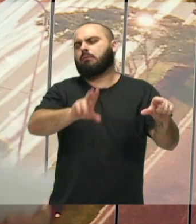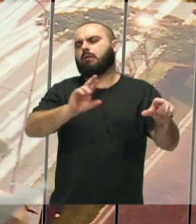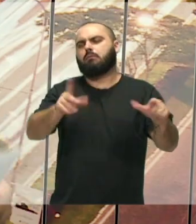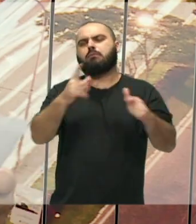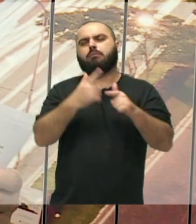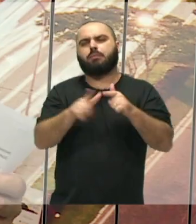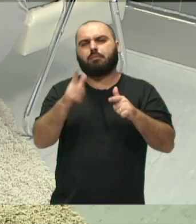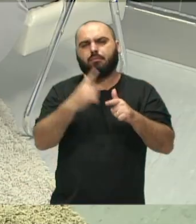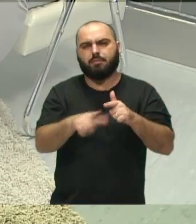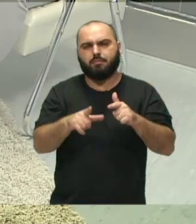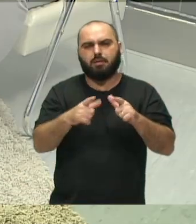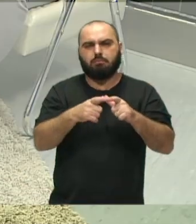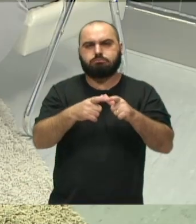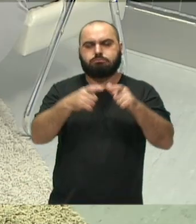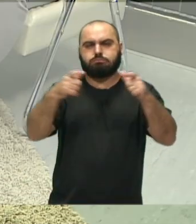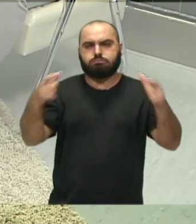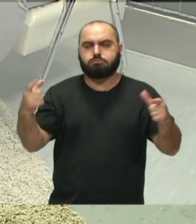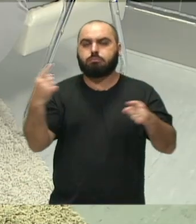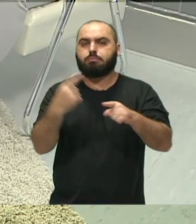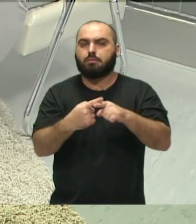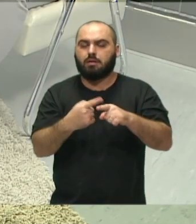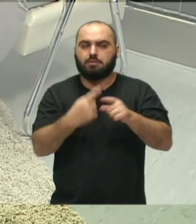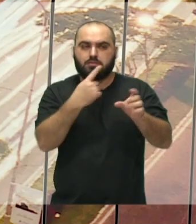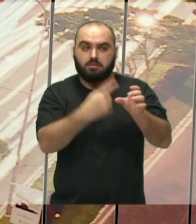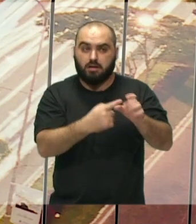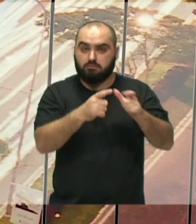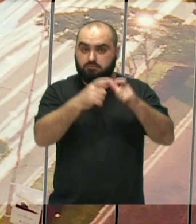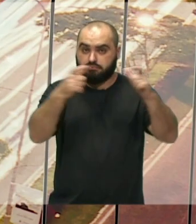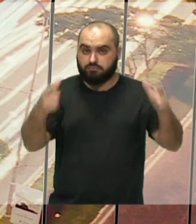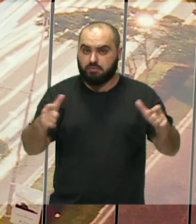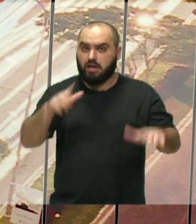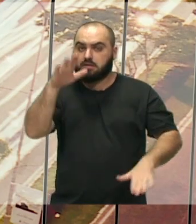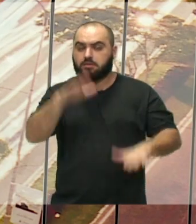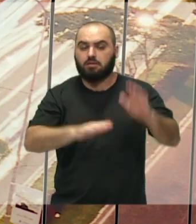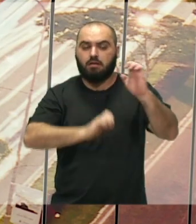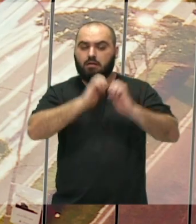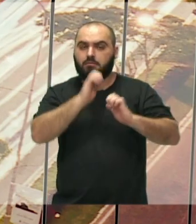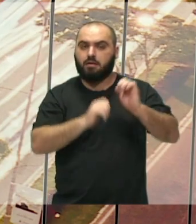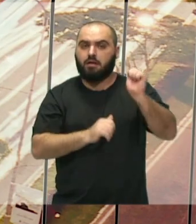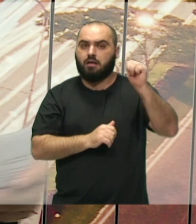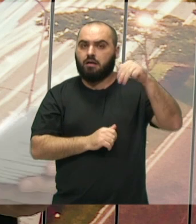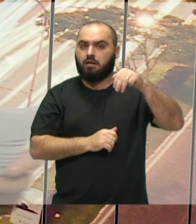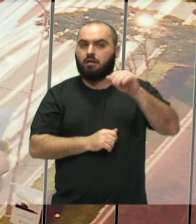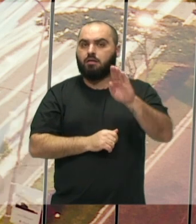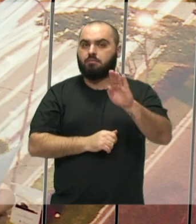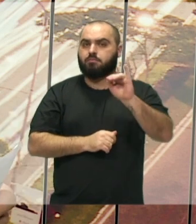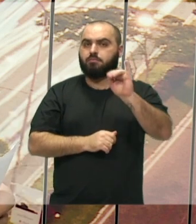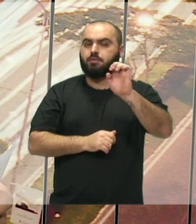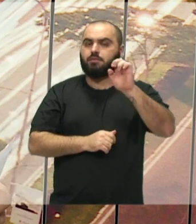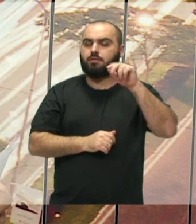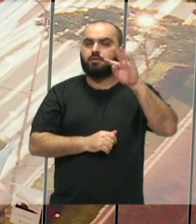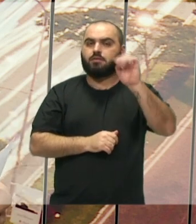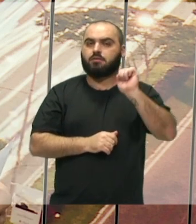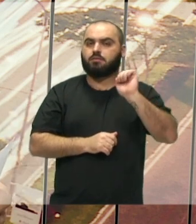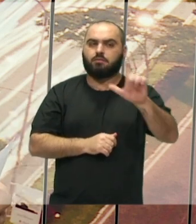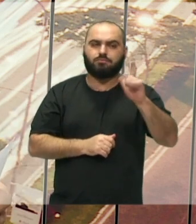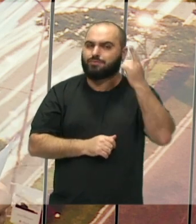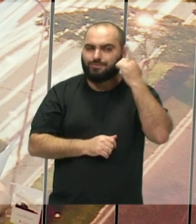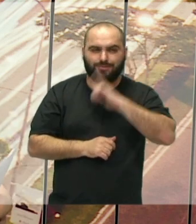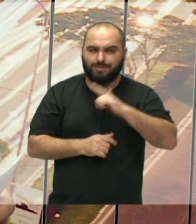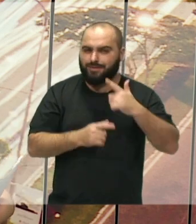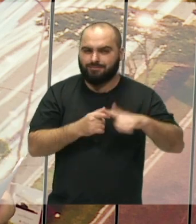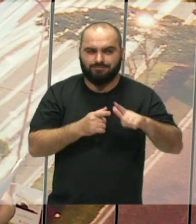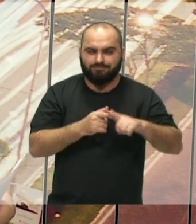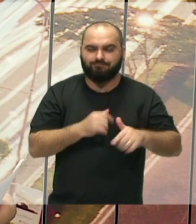vai crescendo, se desenvolvendo. A empresa ambiental, às vezes, não consegue dar conta de todo esse processo. Um dos problemas chamou a